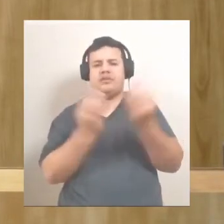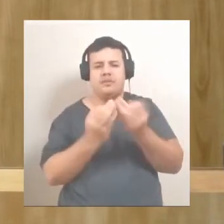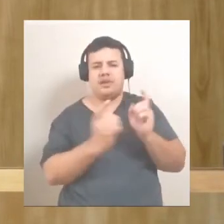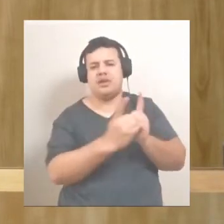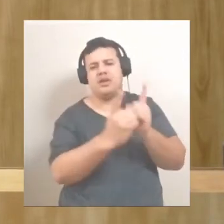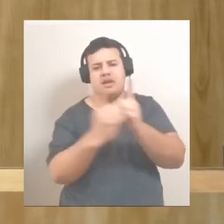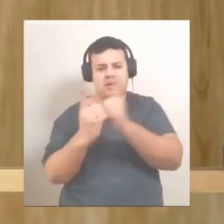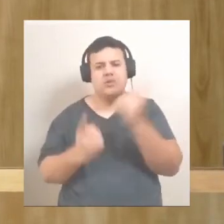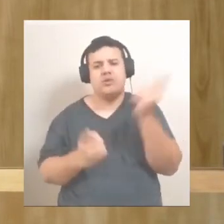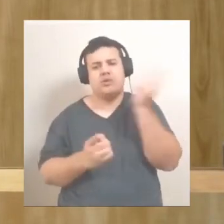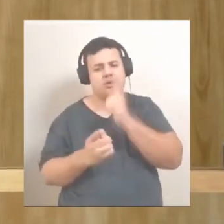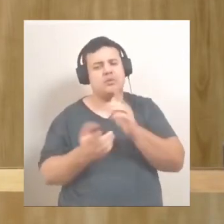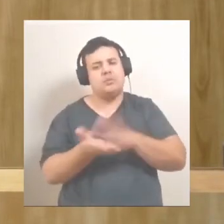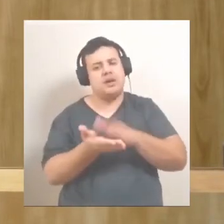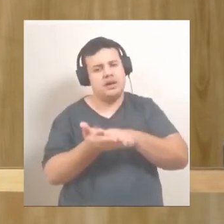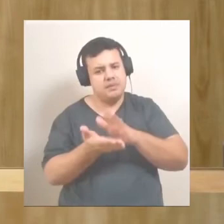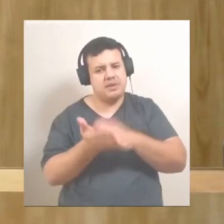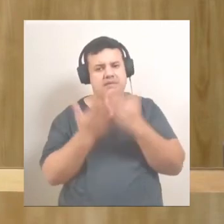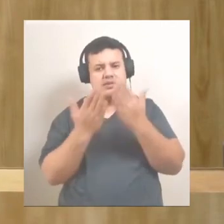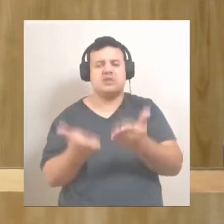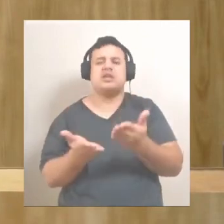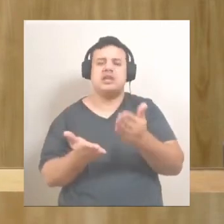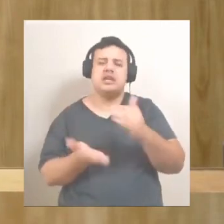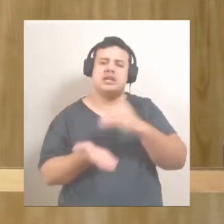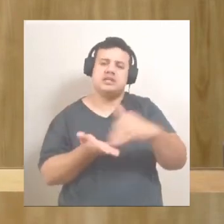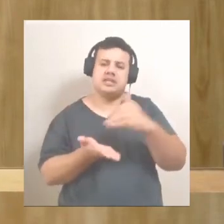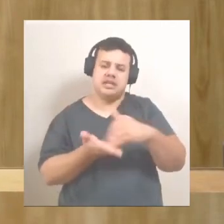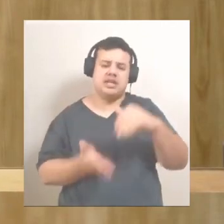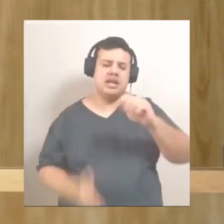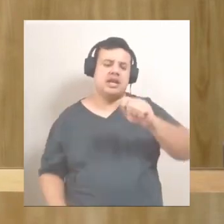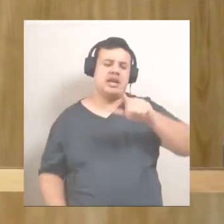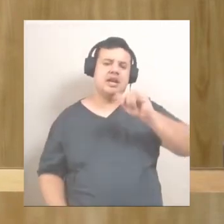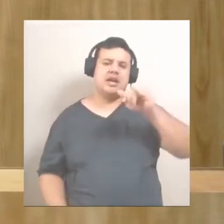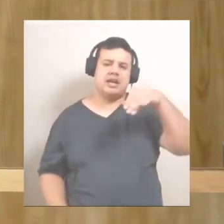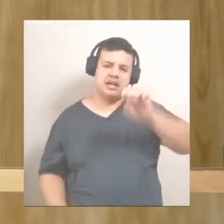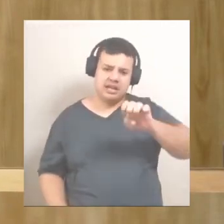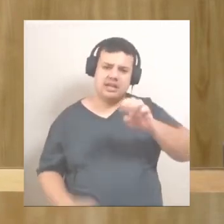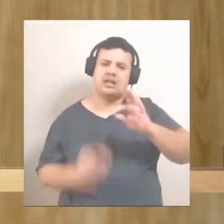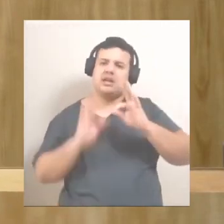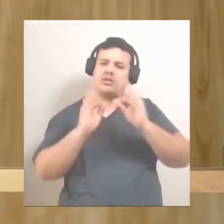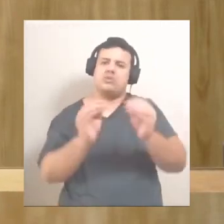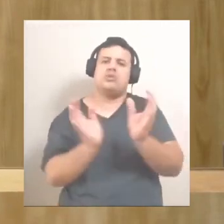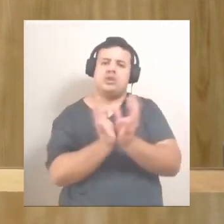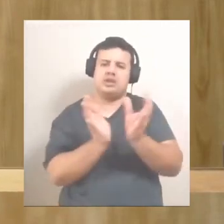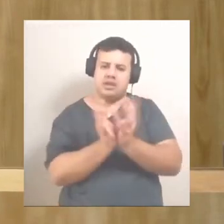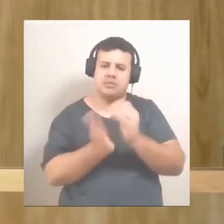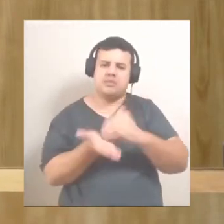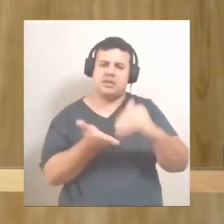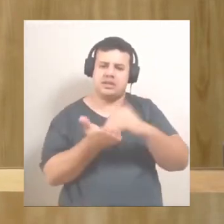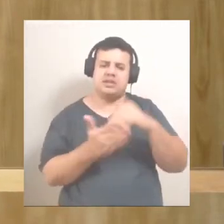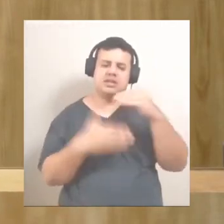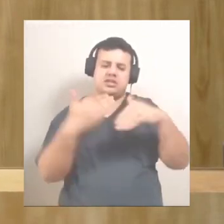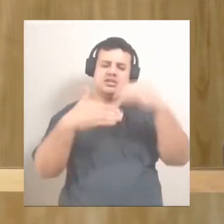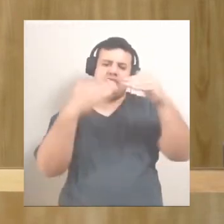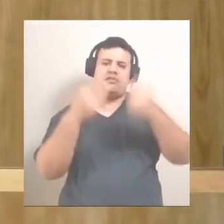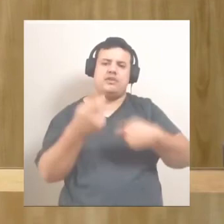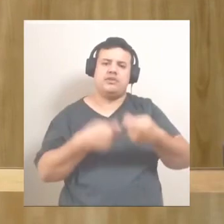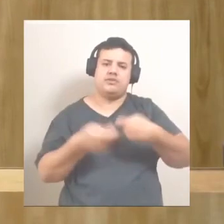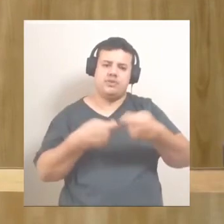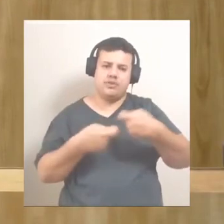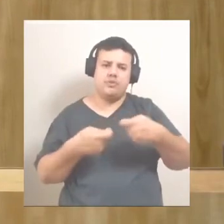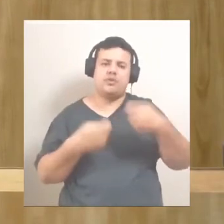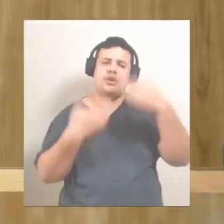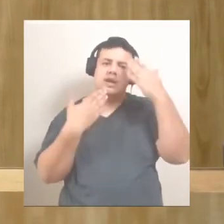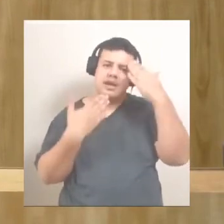você, a secretária Aline, a toda a equipe da Secretaria de Desenvolvimento Econômico. Quero fazer um agradecimento também